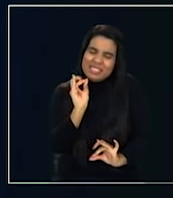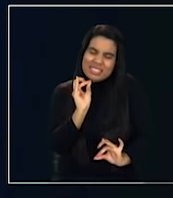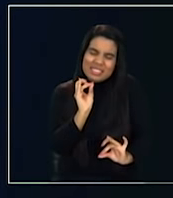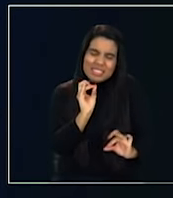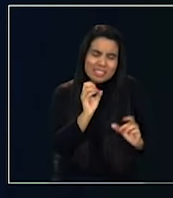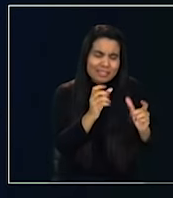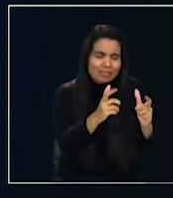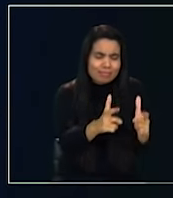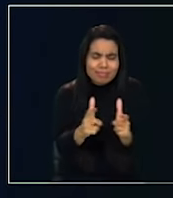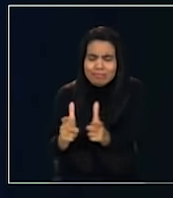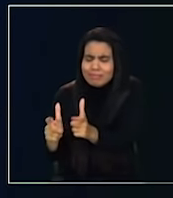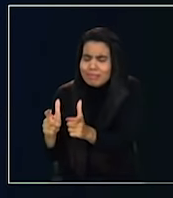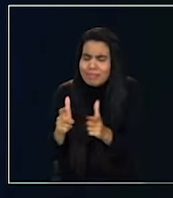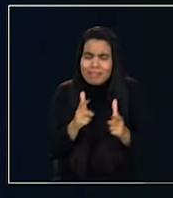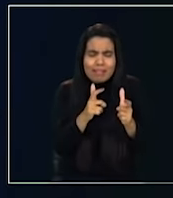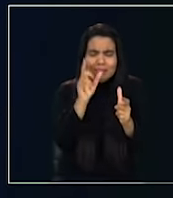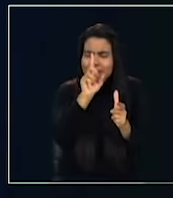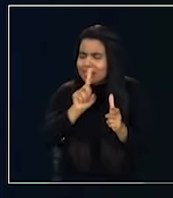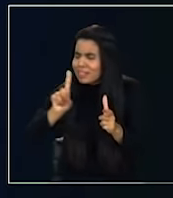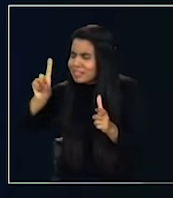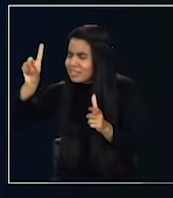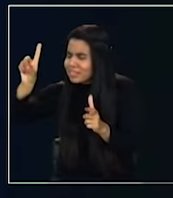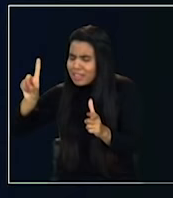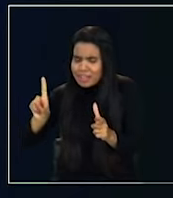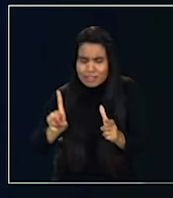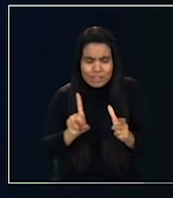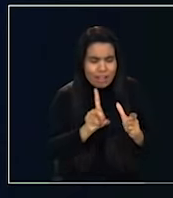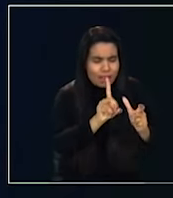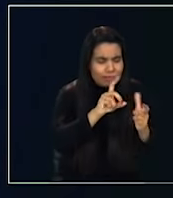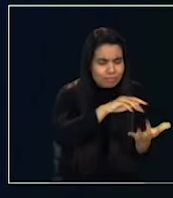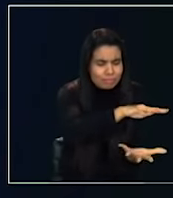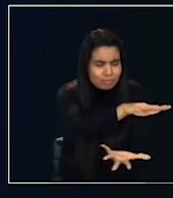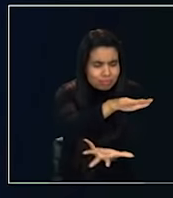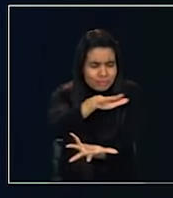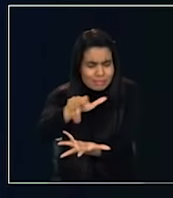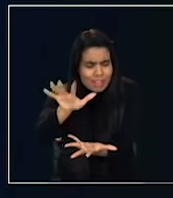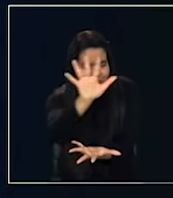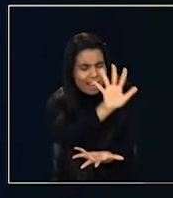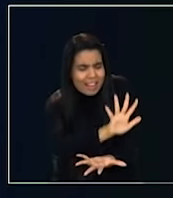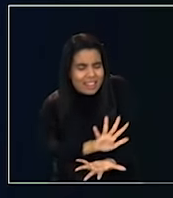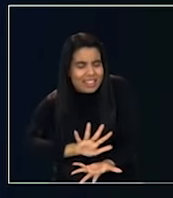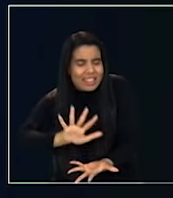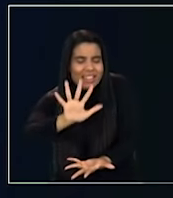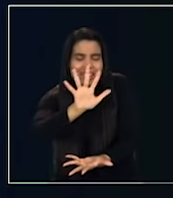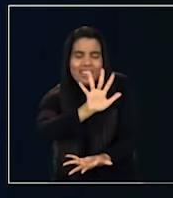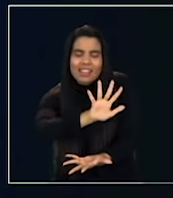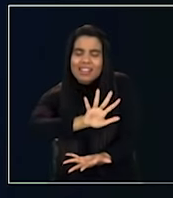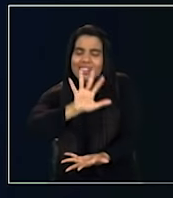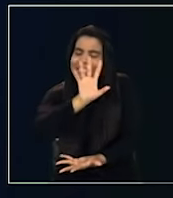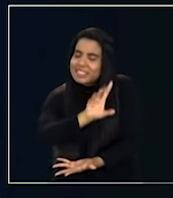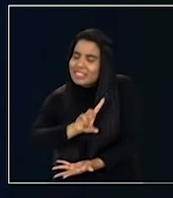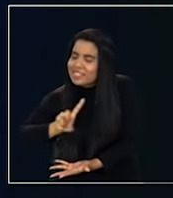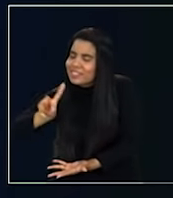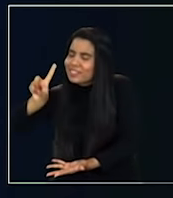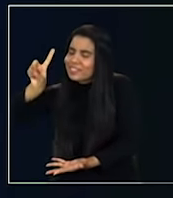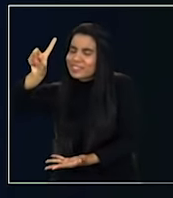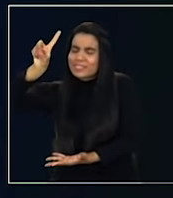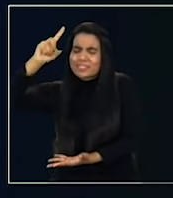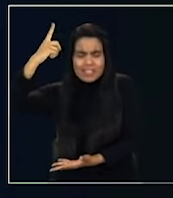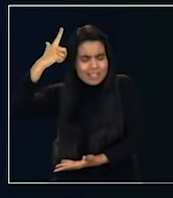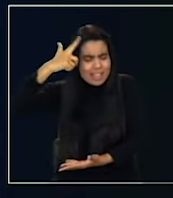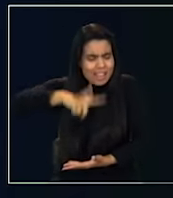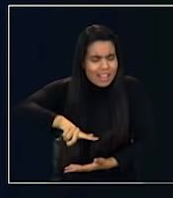Não existe onde ele não, não esteja. Ele pode escutar nossa voz. Ele